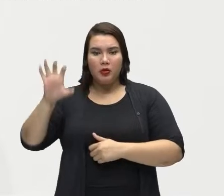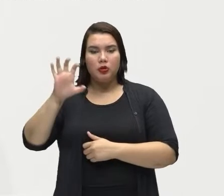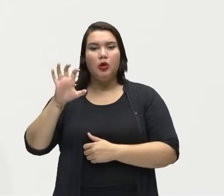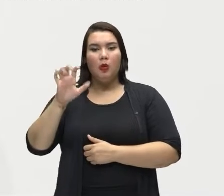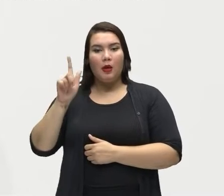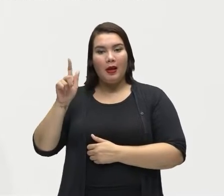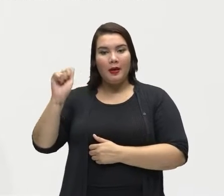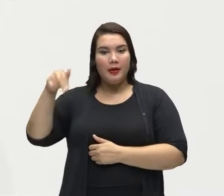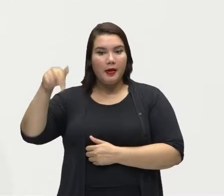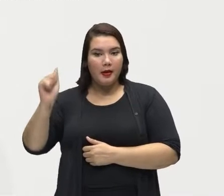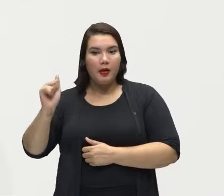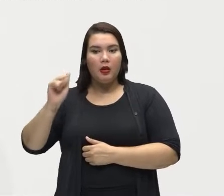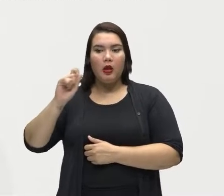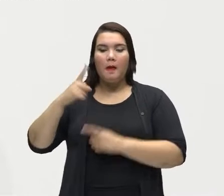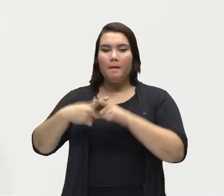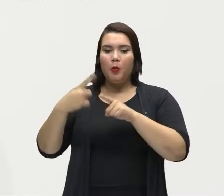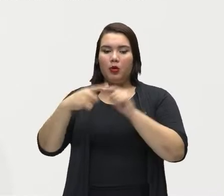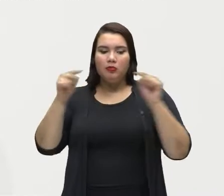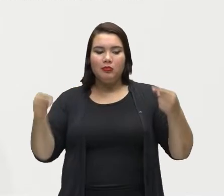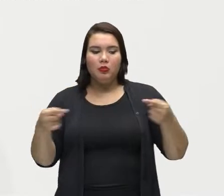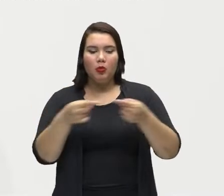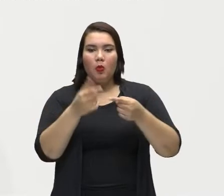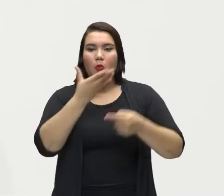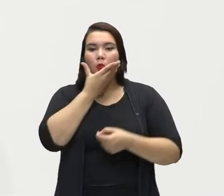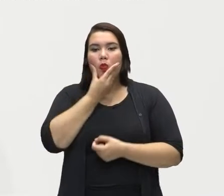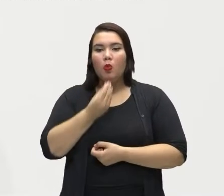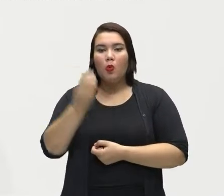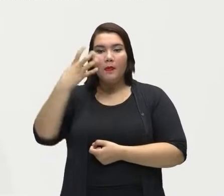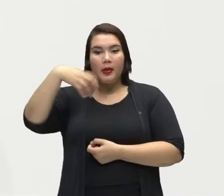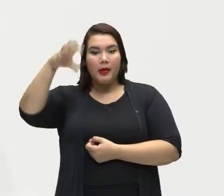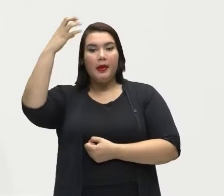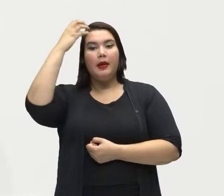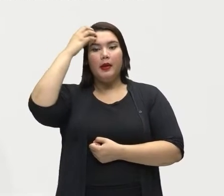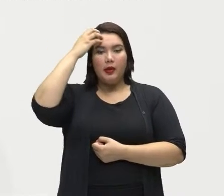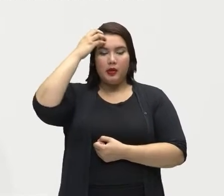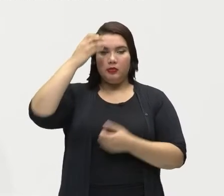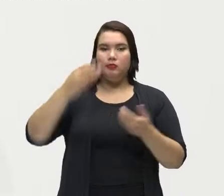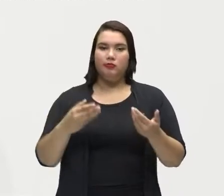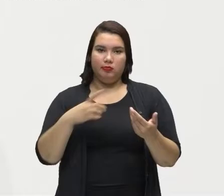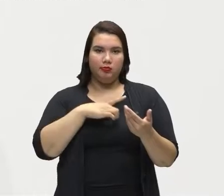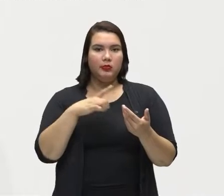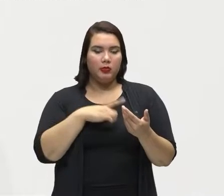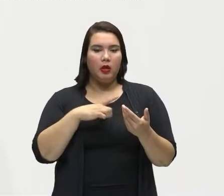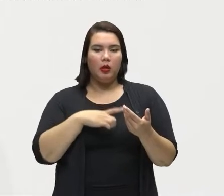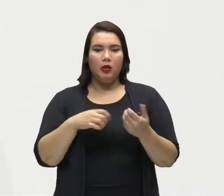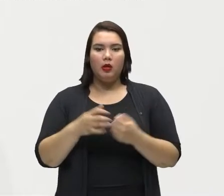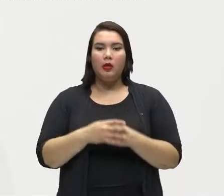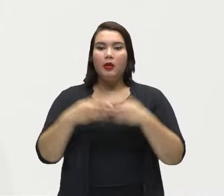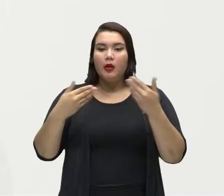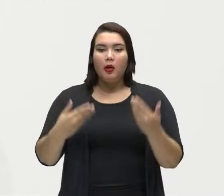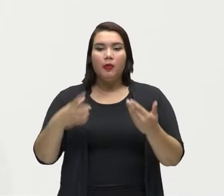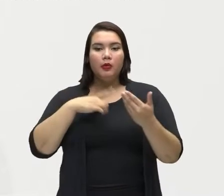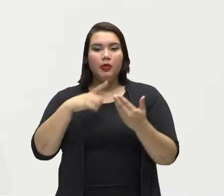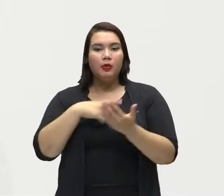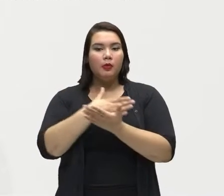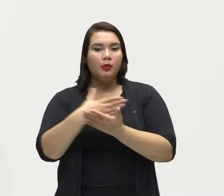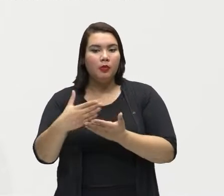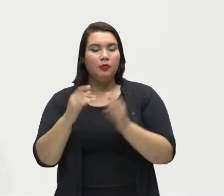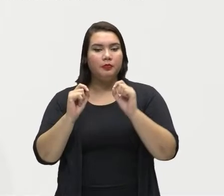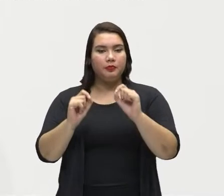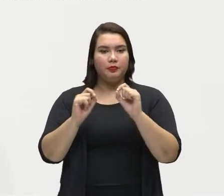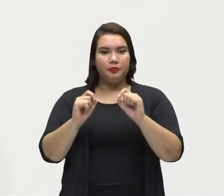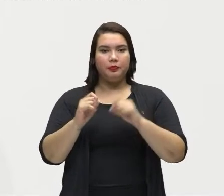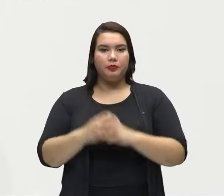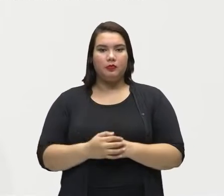dado ao rei da região, tá? O povo da região de Maghreb, que vai acabar descendo ali para